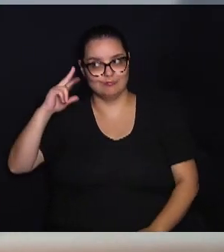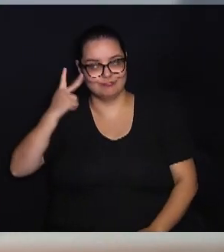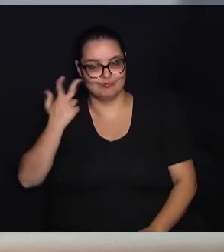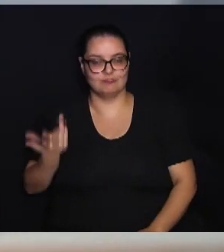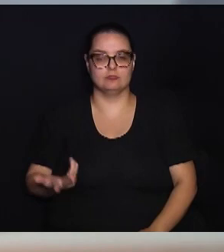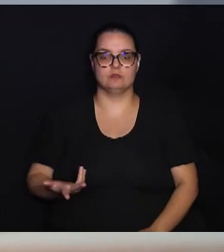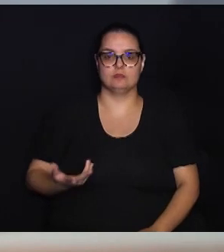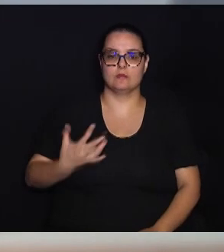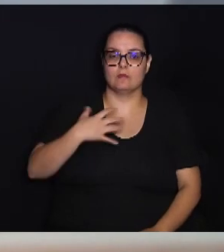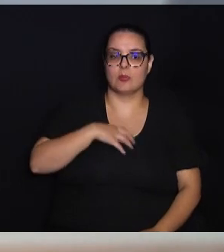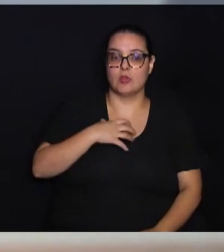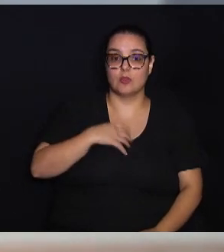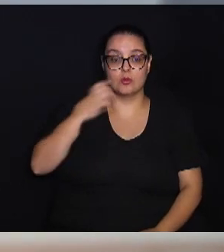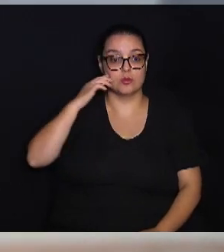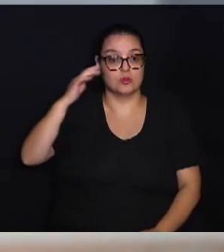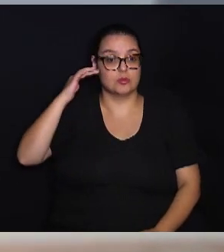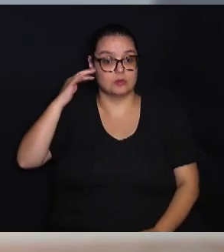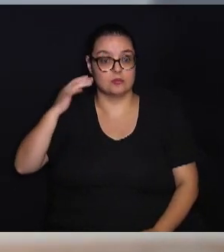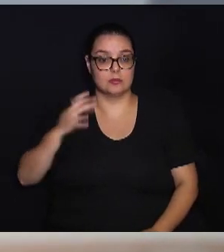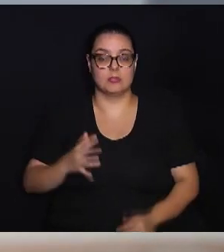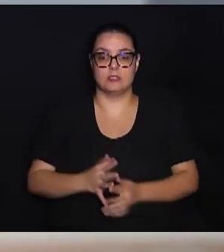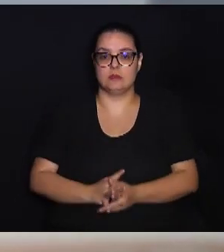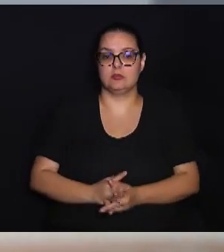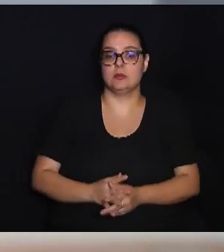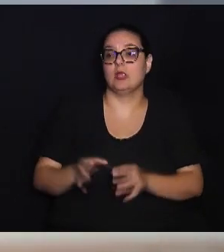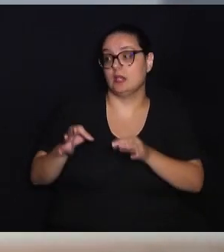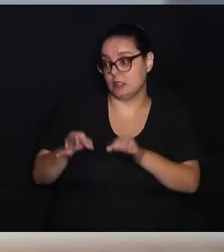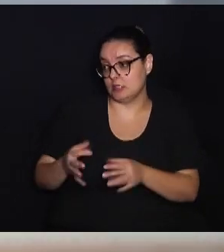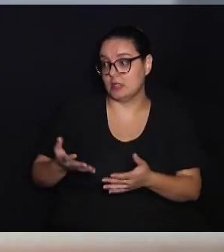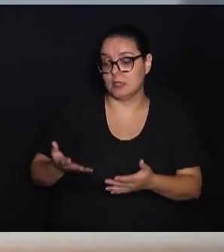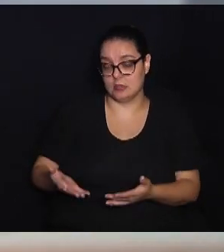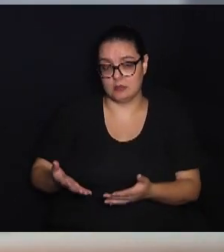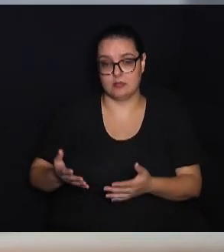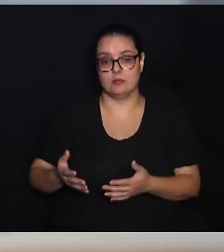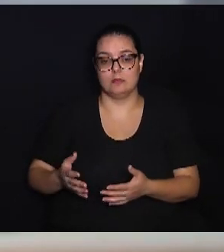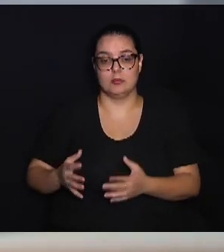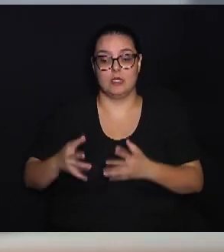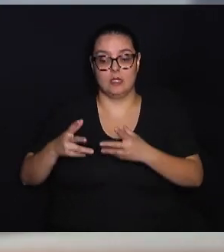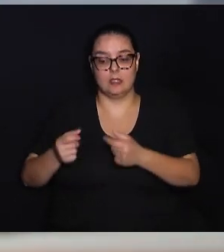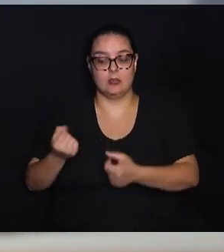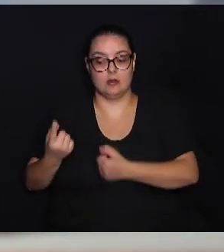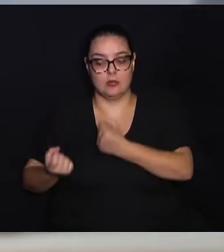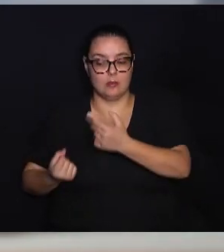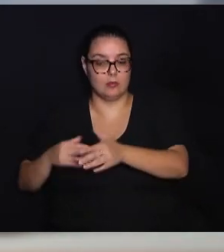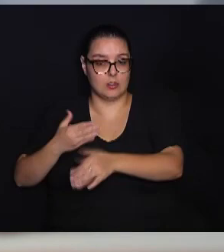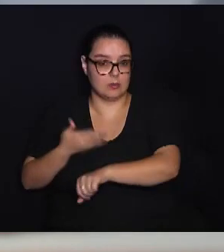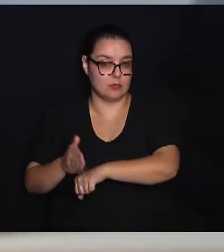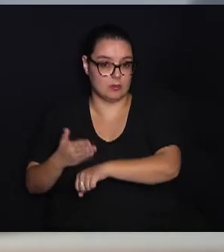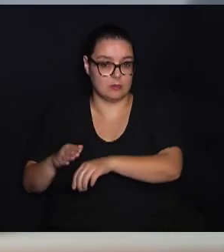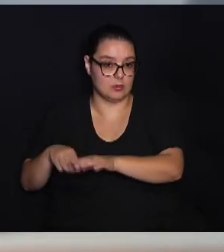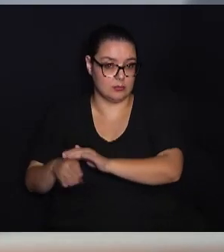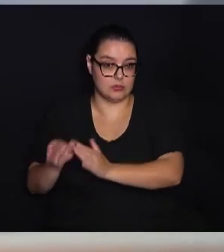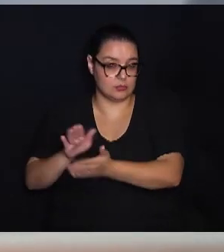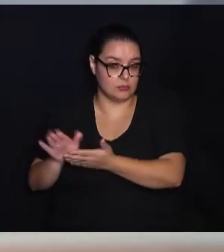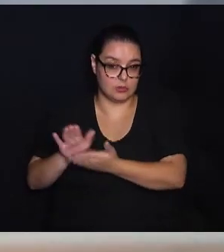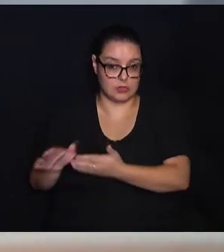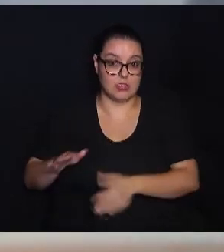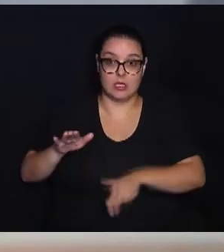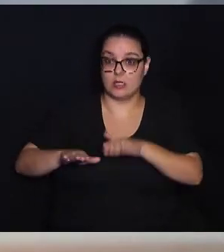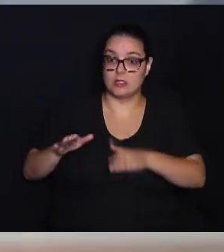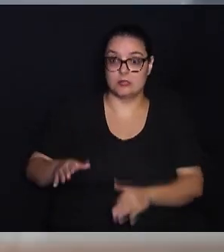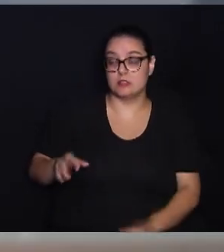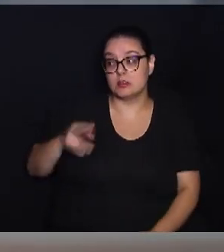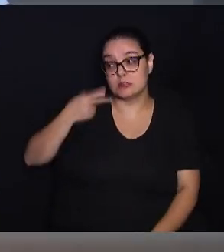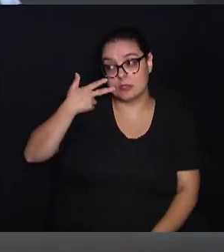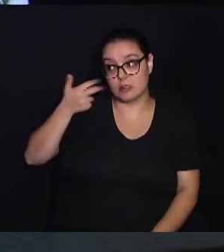precisa mudar a sua forma de pensar, exatamente, para você deixar de lado determinadas práticas no consumo que